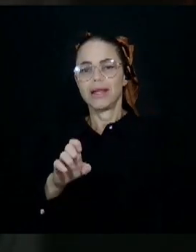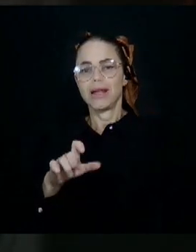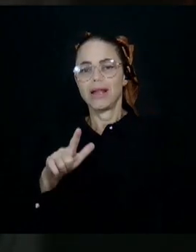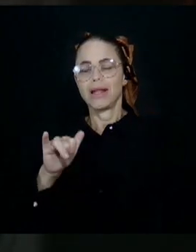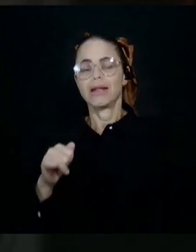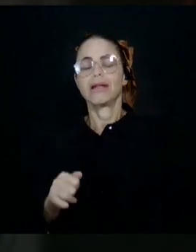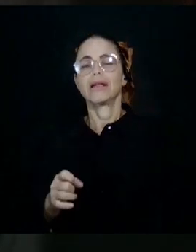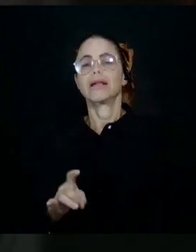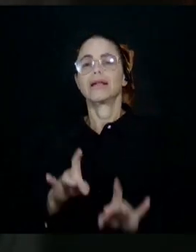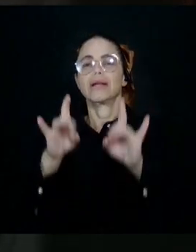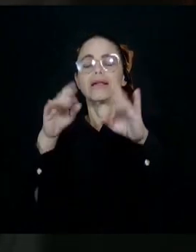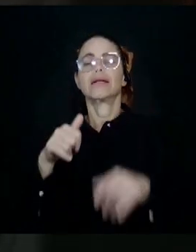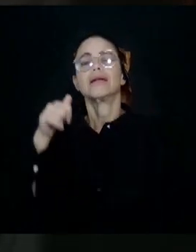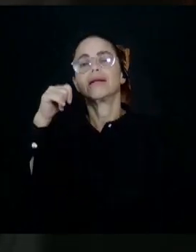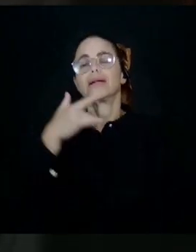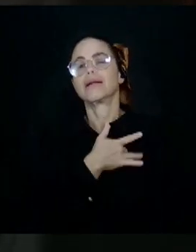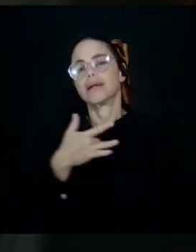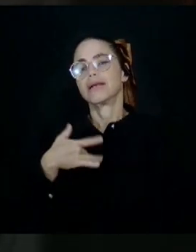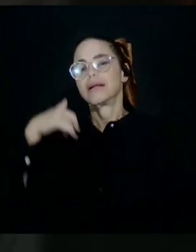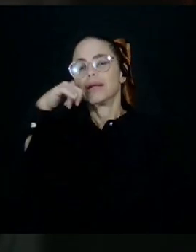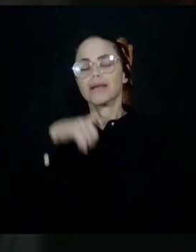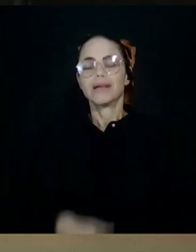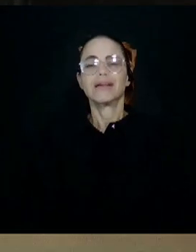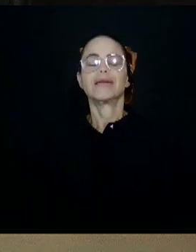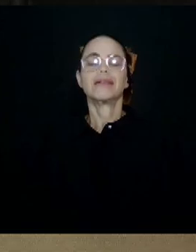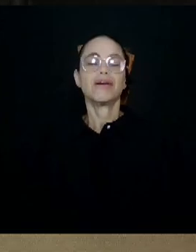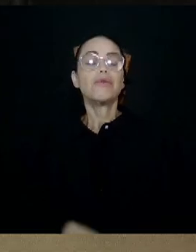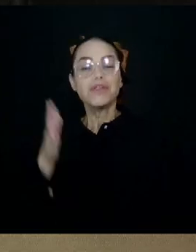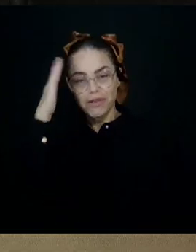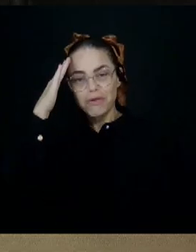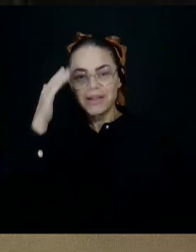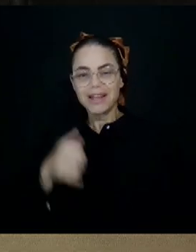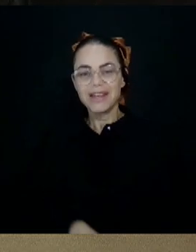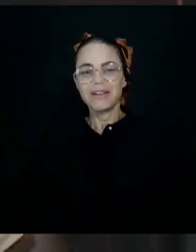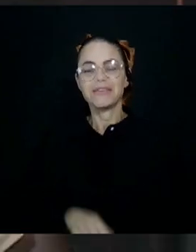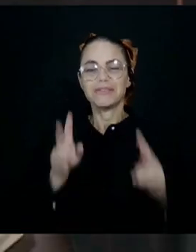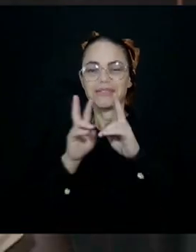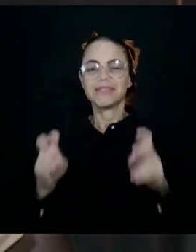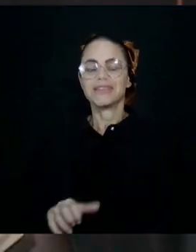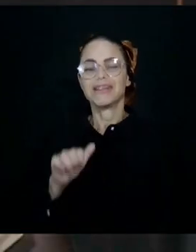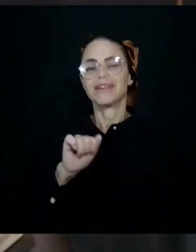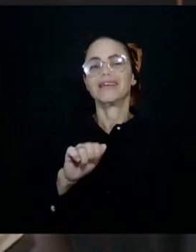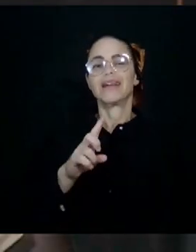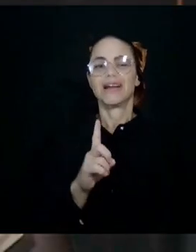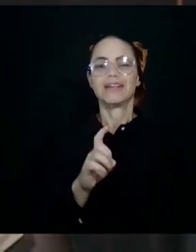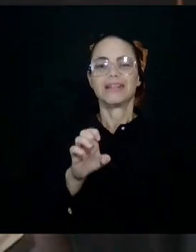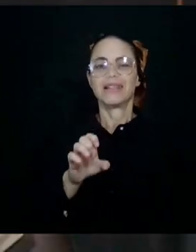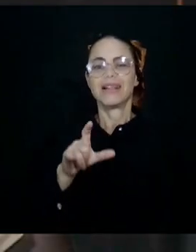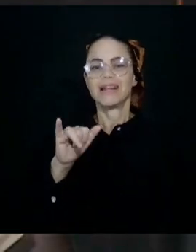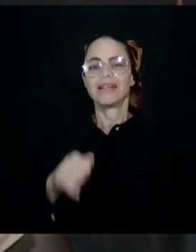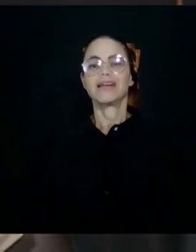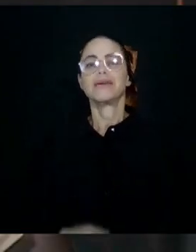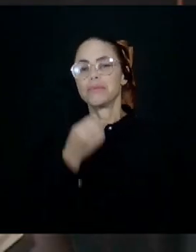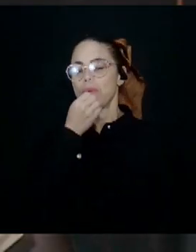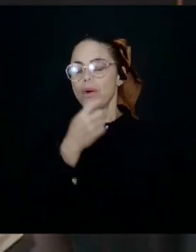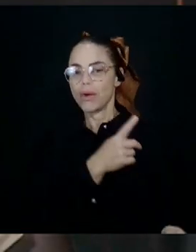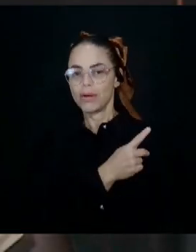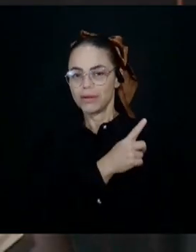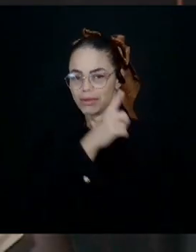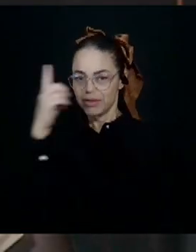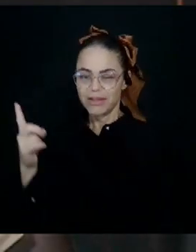com a gente sobre isso. Muito bom dia, seja bem-vinda, Adele. Muito bom dia, Rúbia. Bom dia, pessoal.